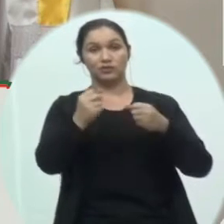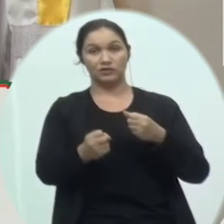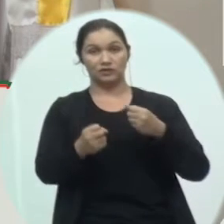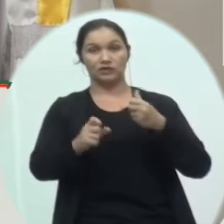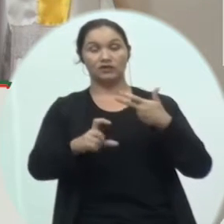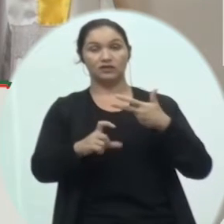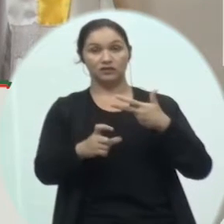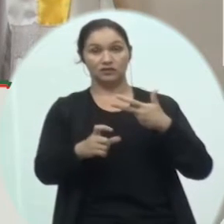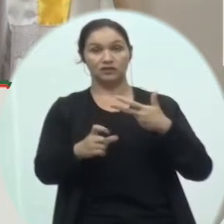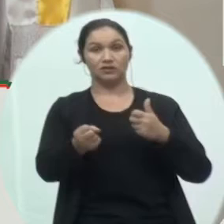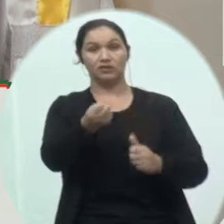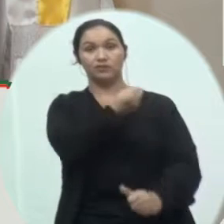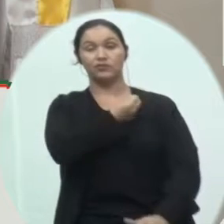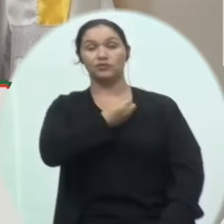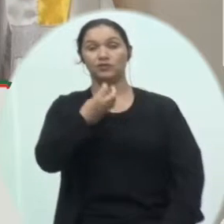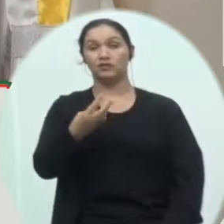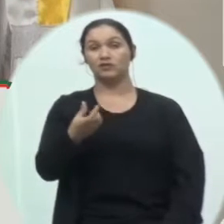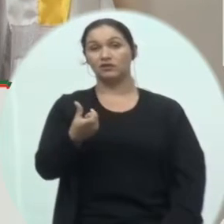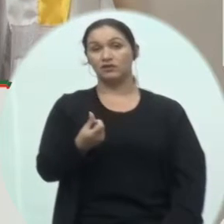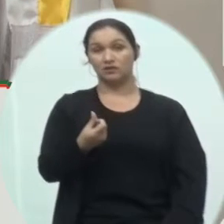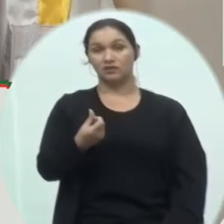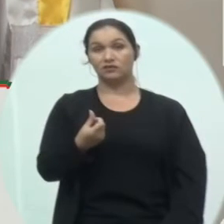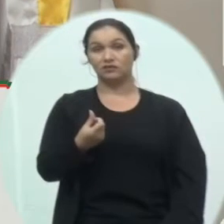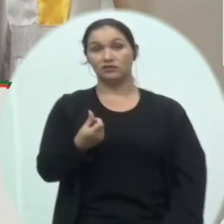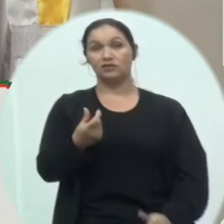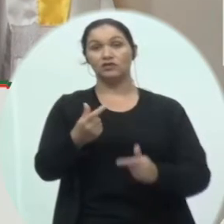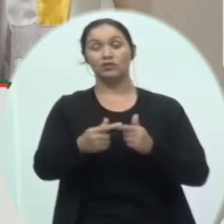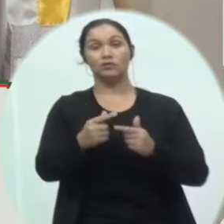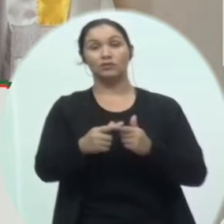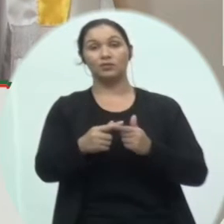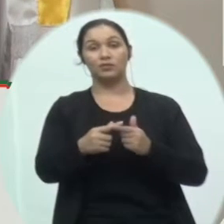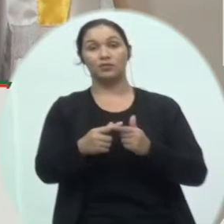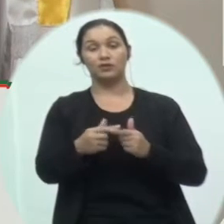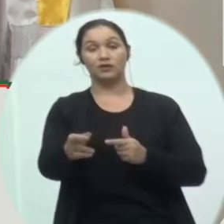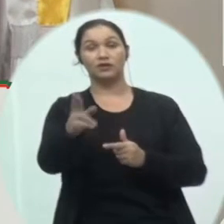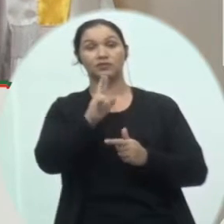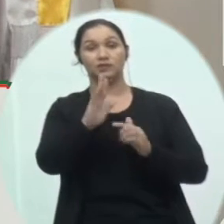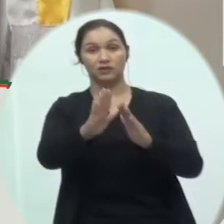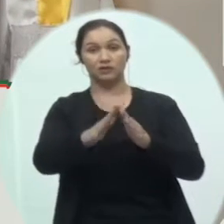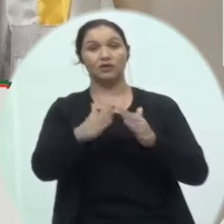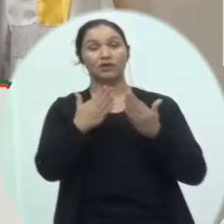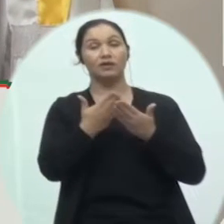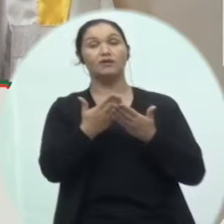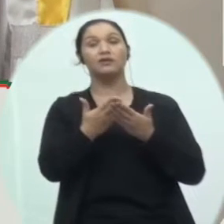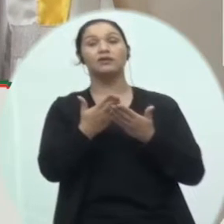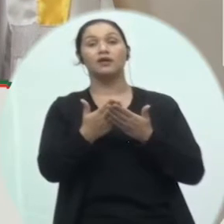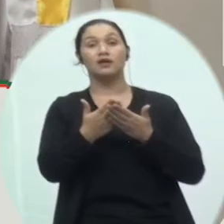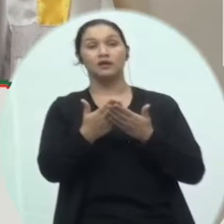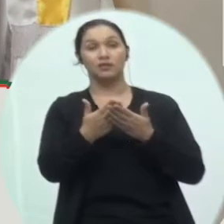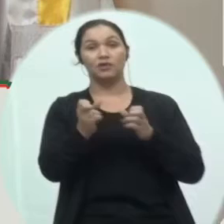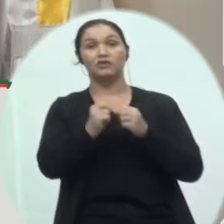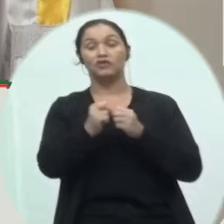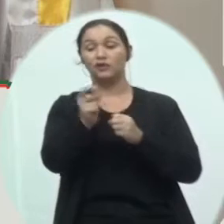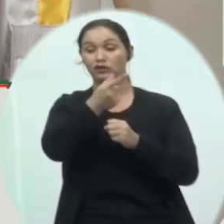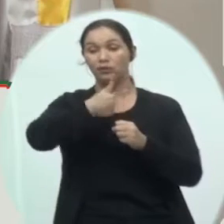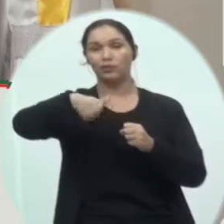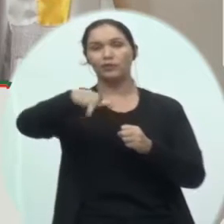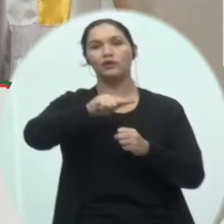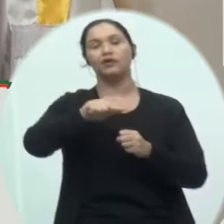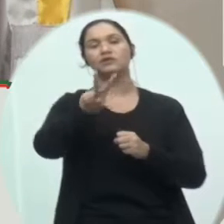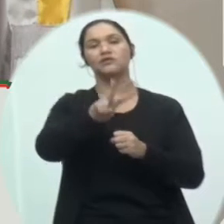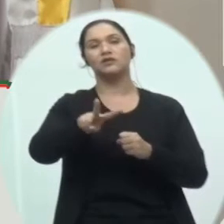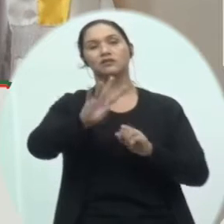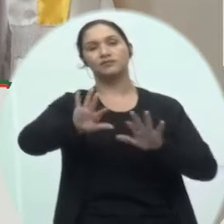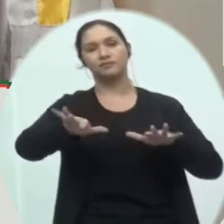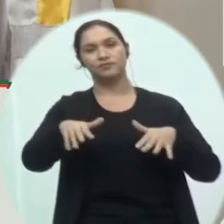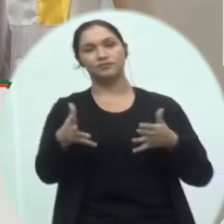36/2019, em atendimento ao requerimento 229/2019, ou seja, o requerimento de todos os vereadores. Então, é